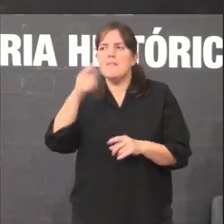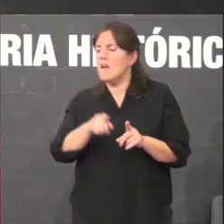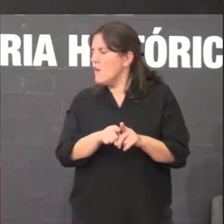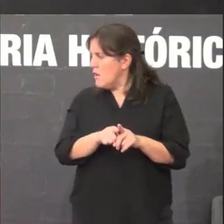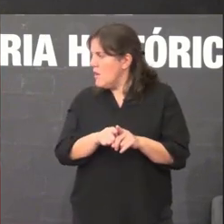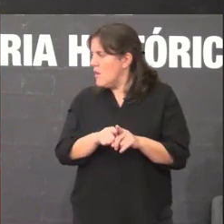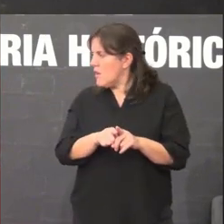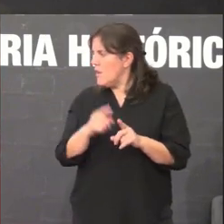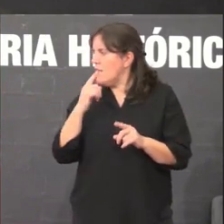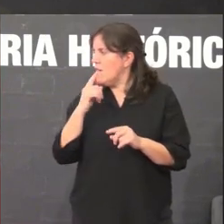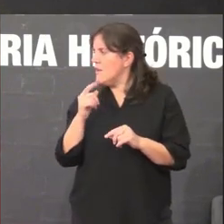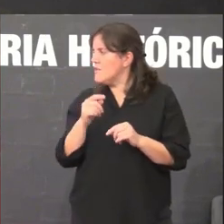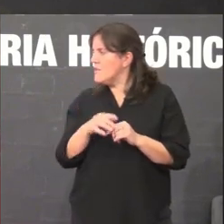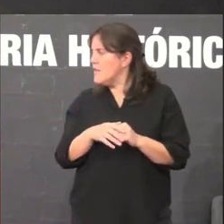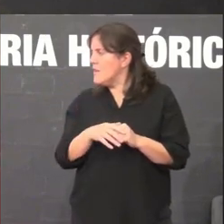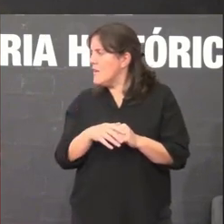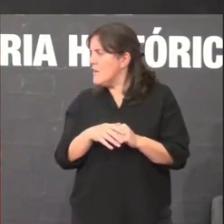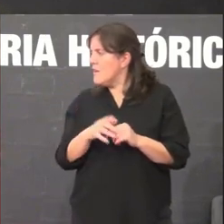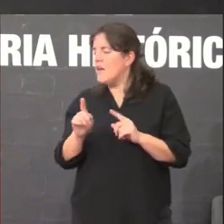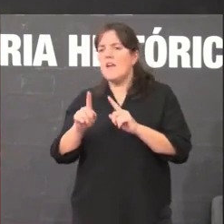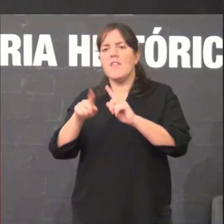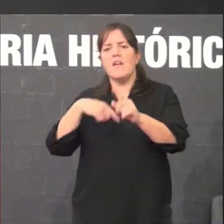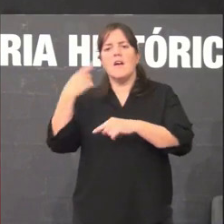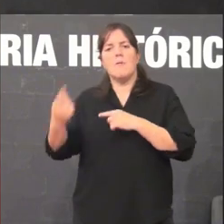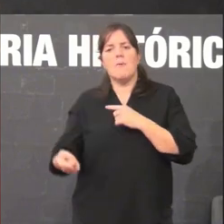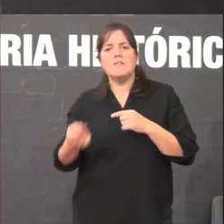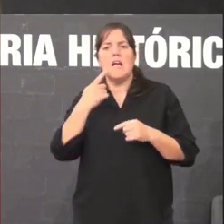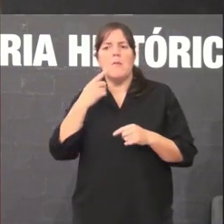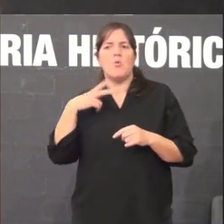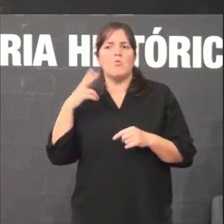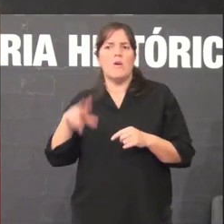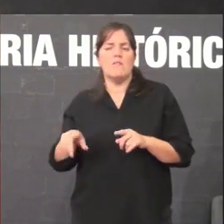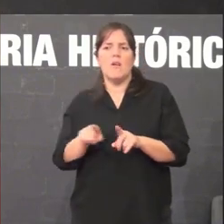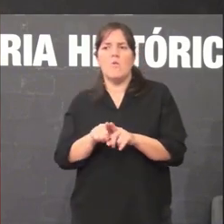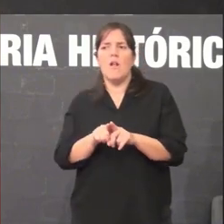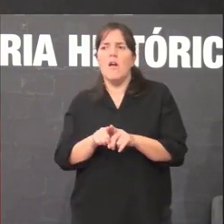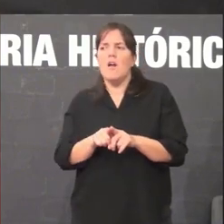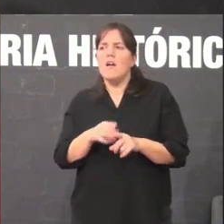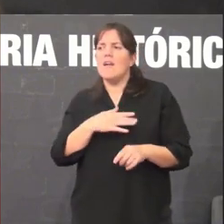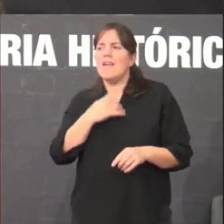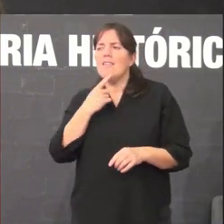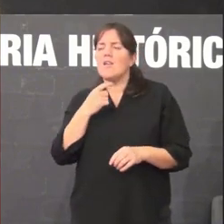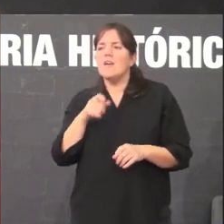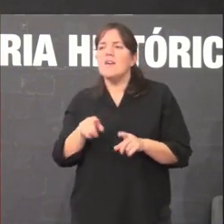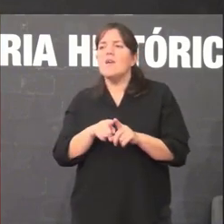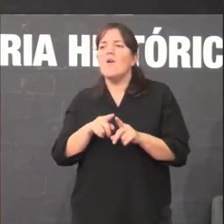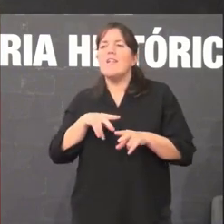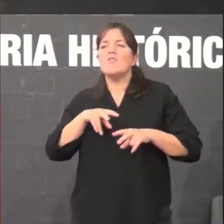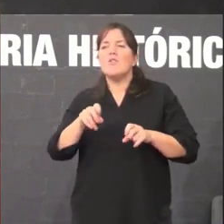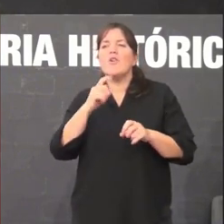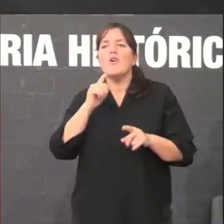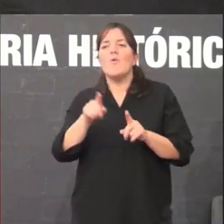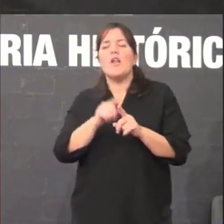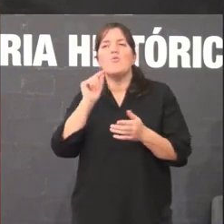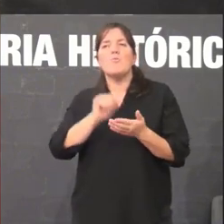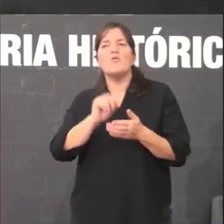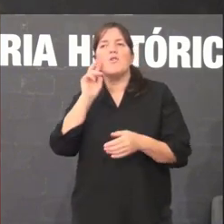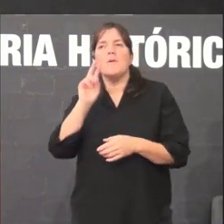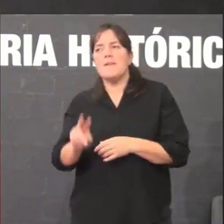à portuguesa. E o que é esta derrapage à portuguesa? É, sobretudo, a imposição de uma leitura, que é uma